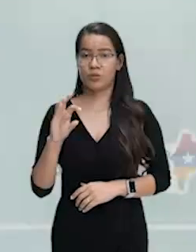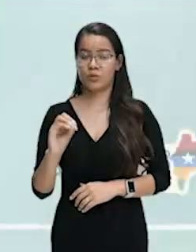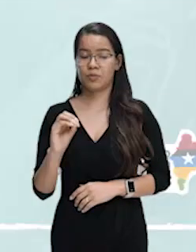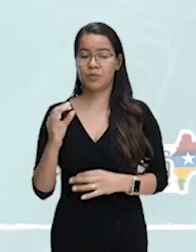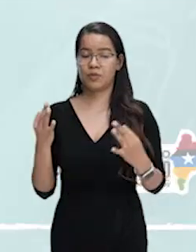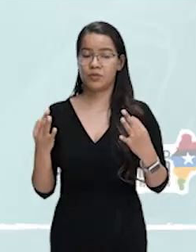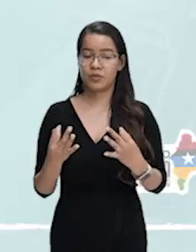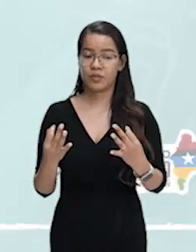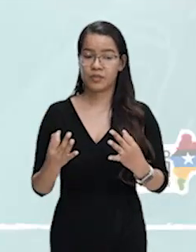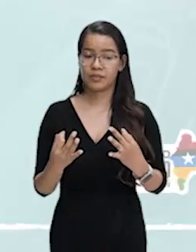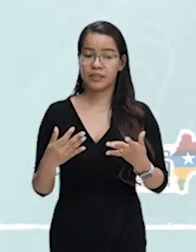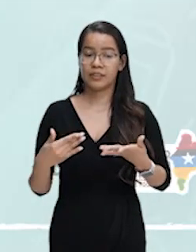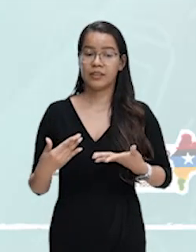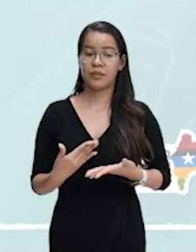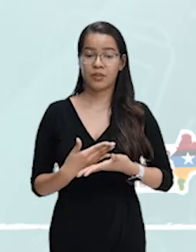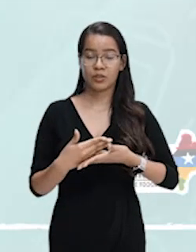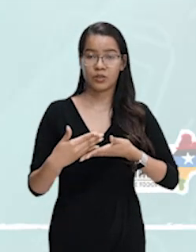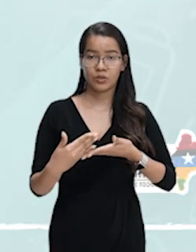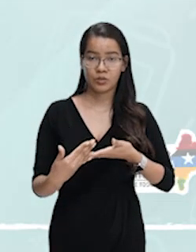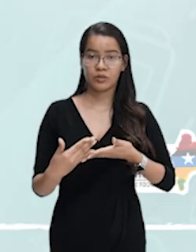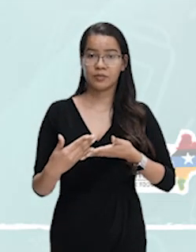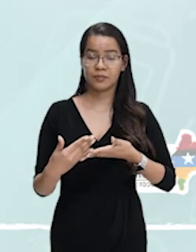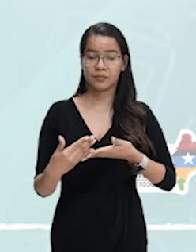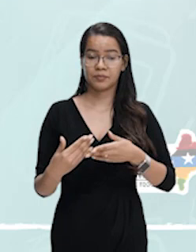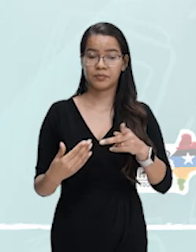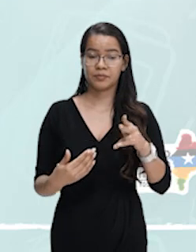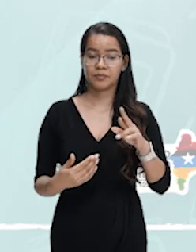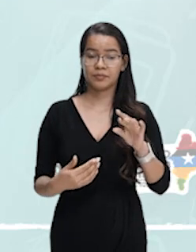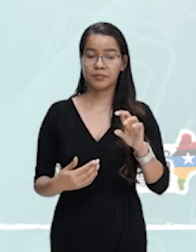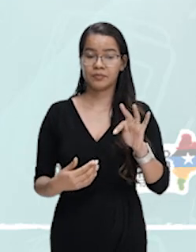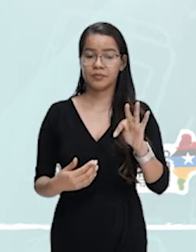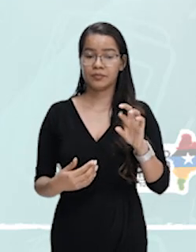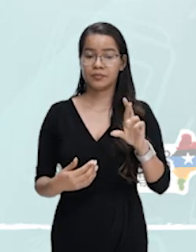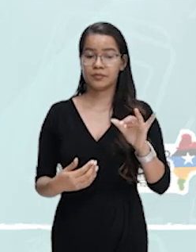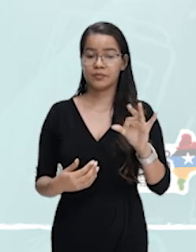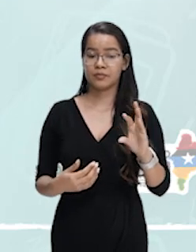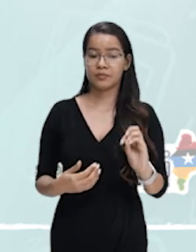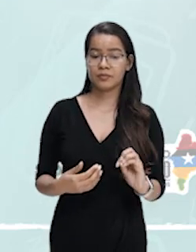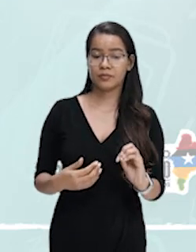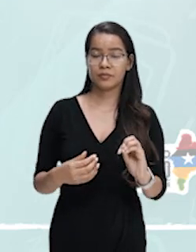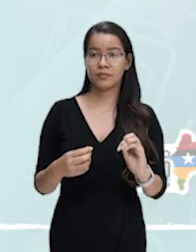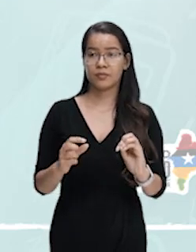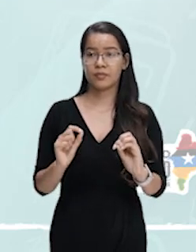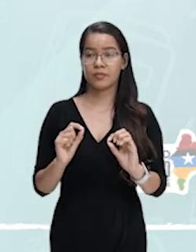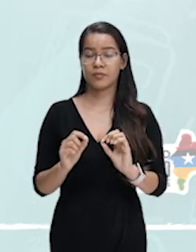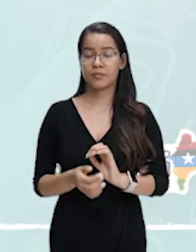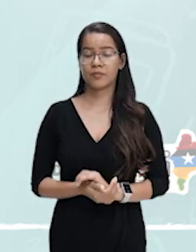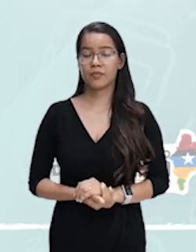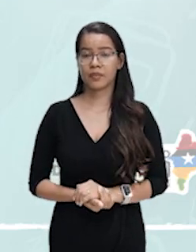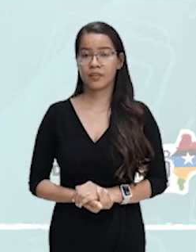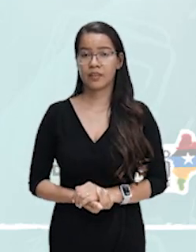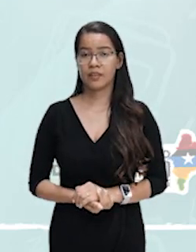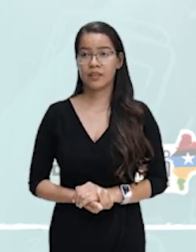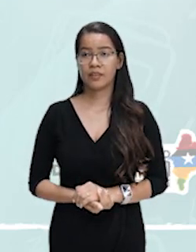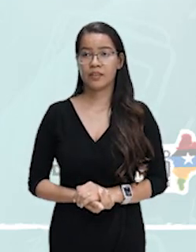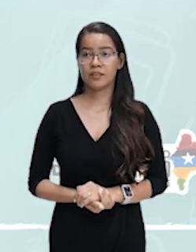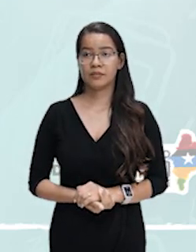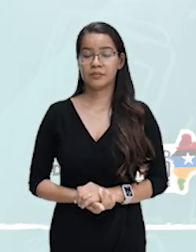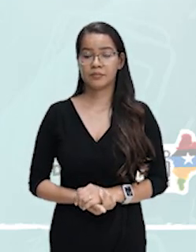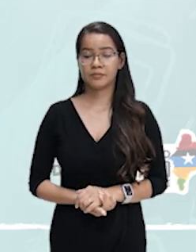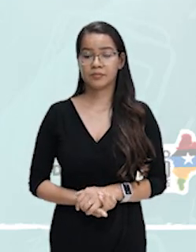pluscuamperfecto. Introdução. Bem, el pretérito pluscuamperfecto de indicativo se utiliza